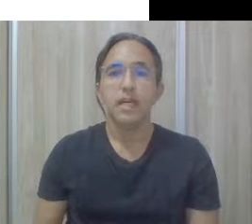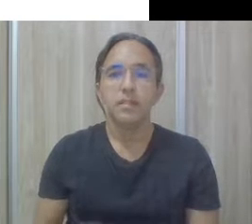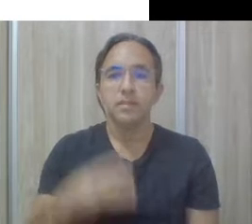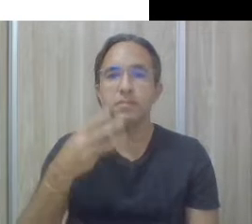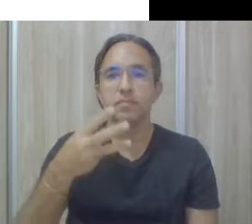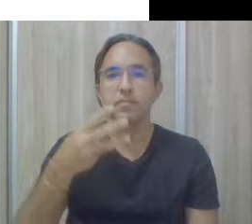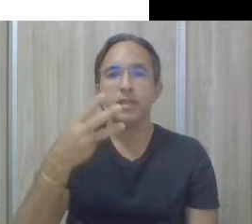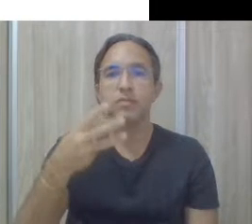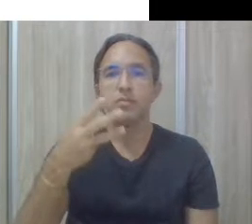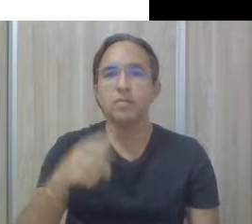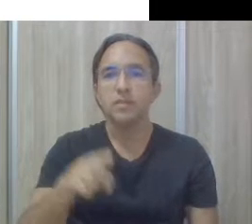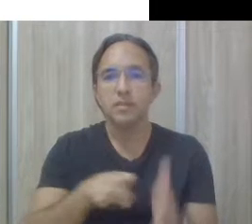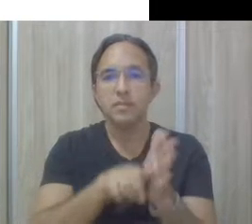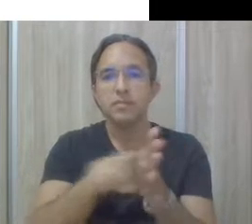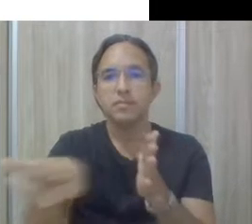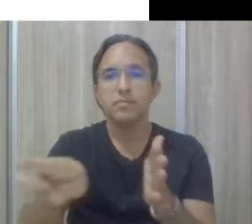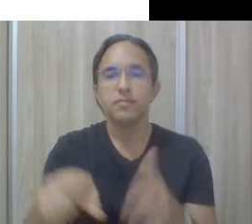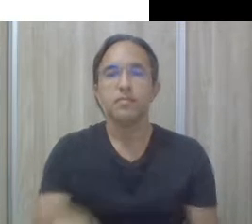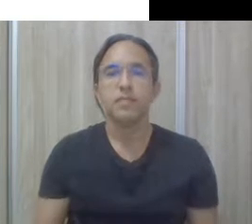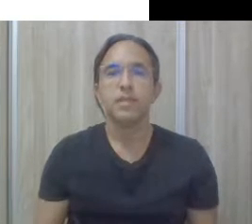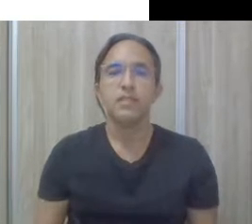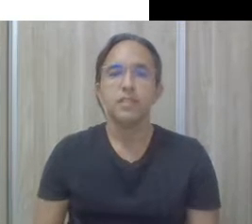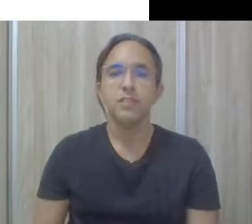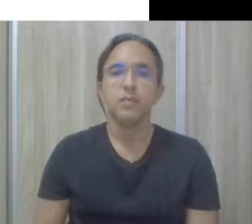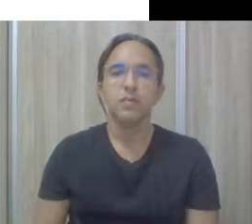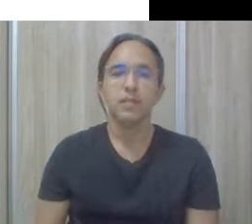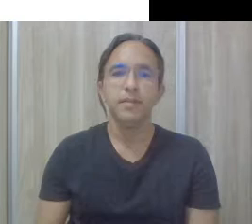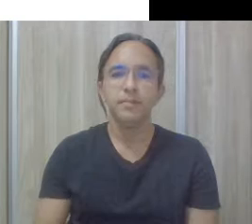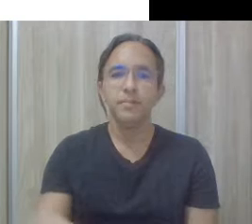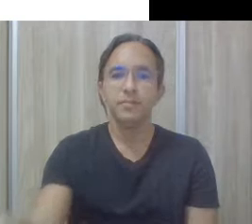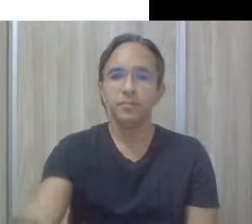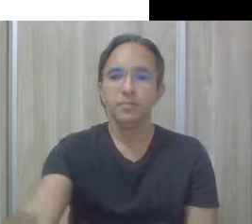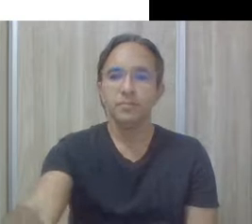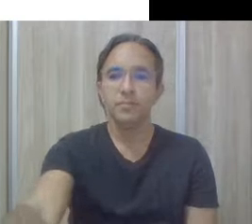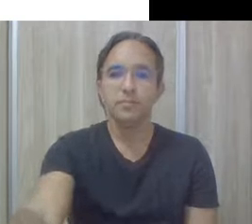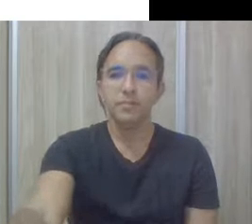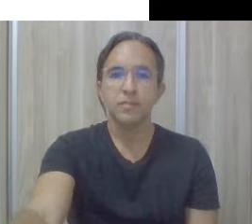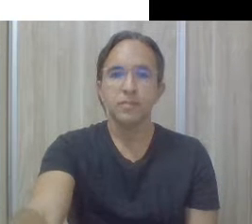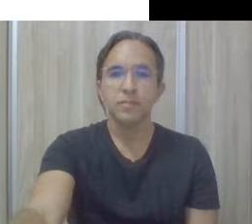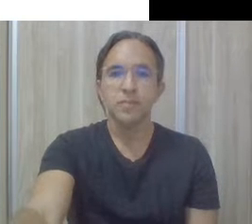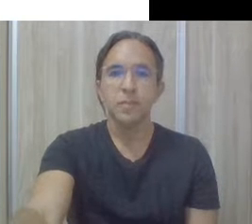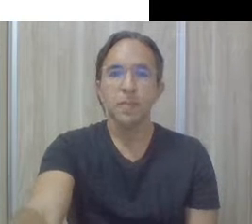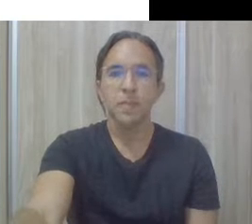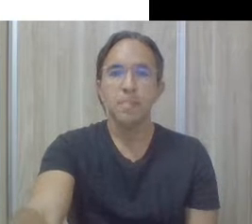Tem três perguntas para a gente responder.